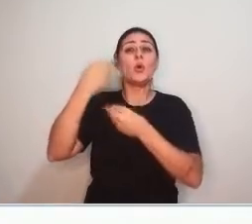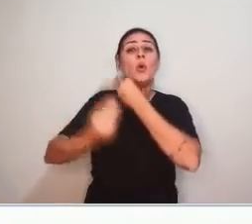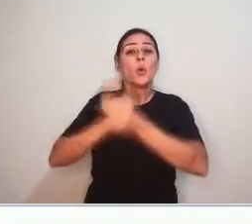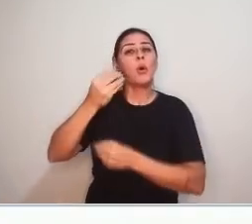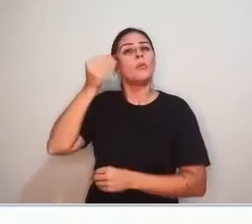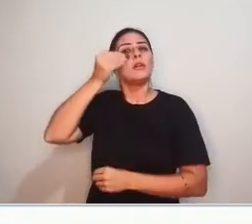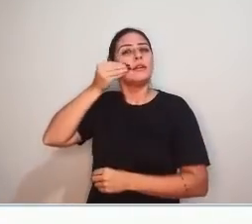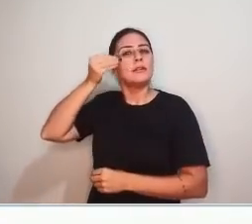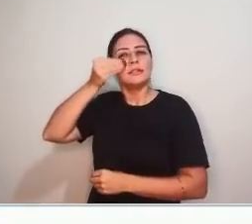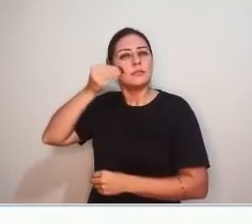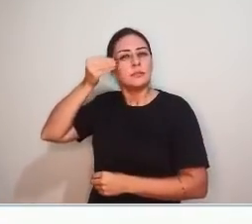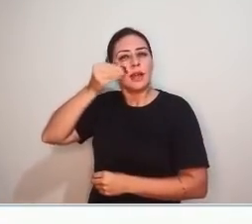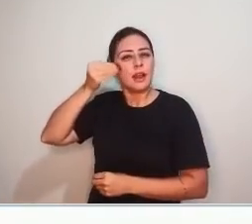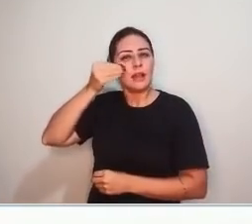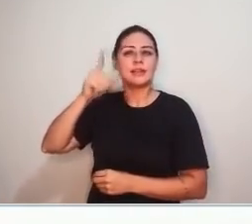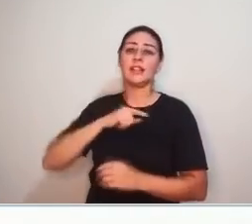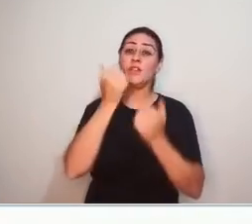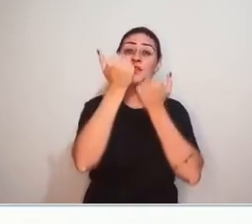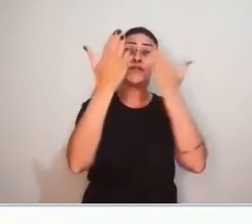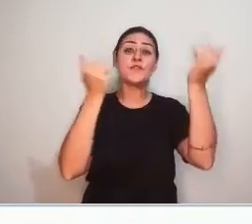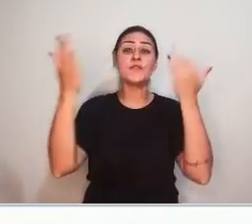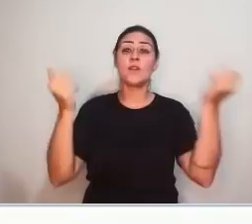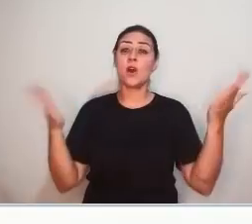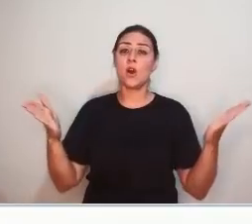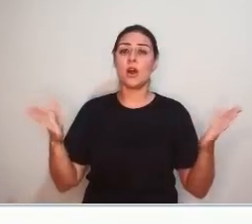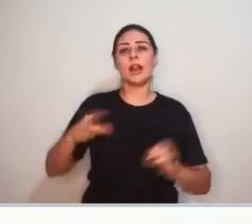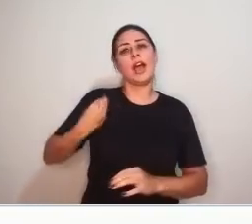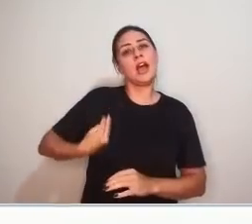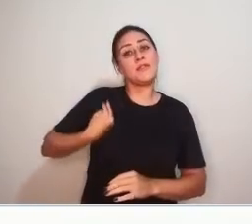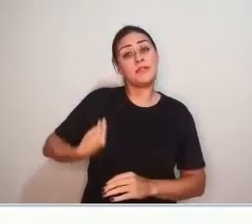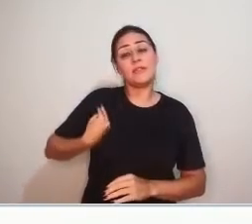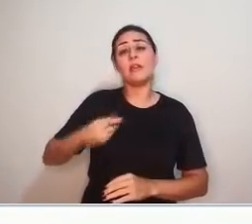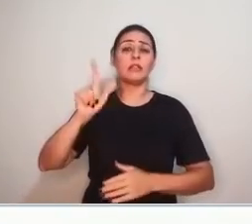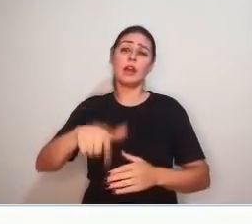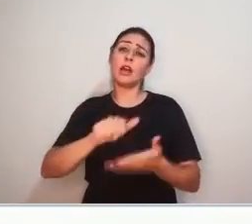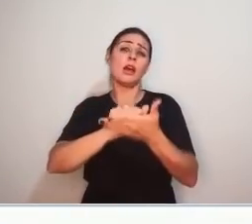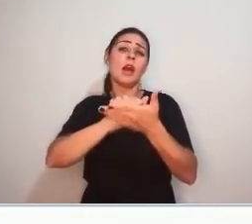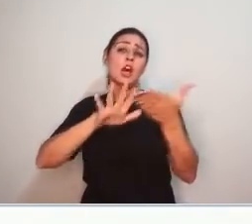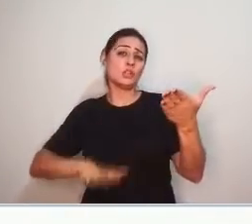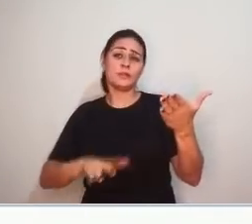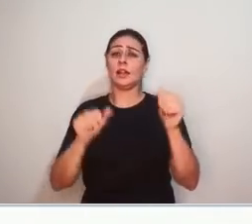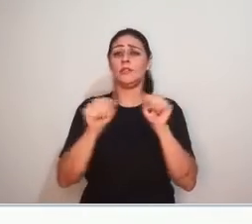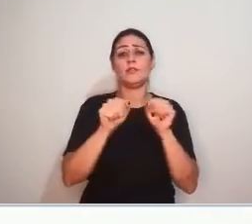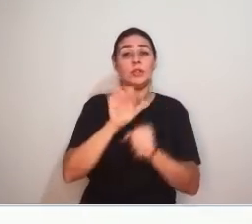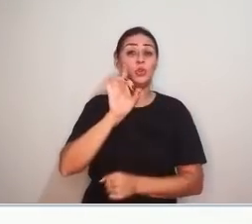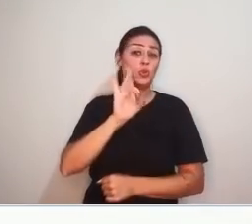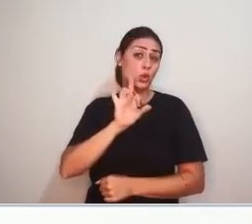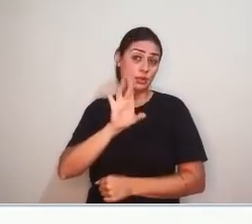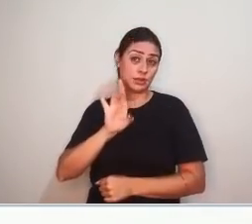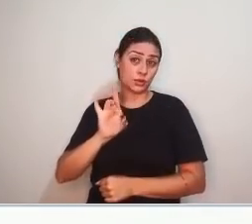com componentes de experiência que se dão fora desse mundo virtual. Atividades que ele vai